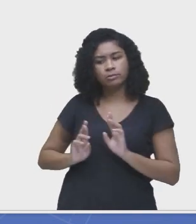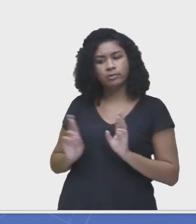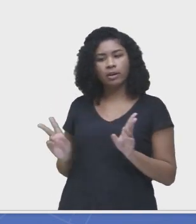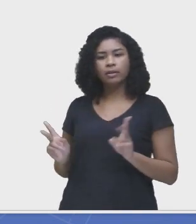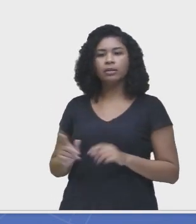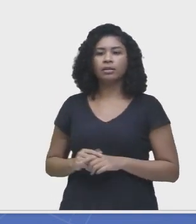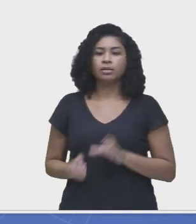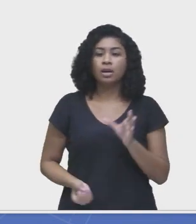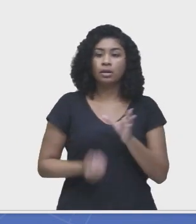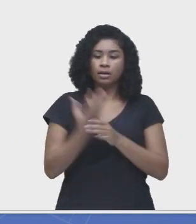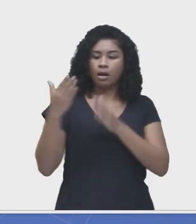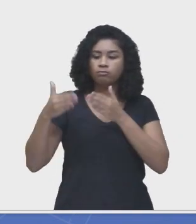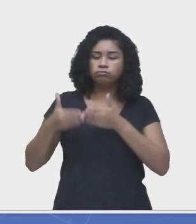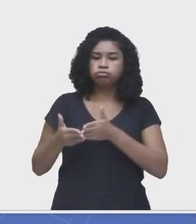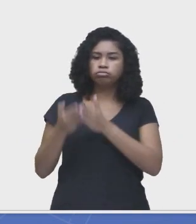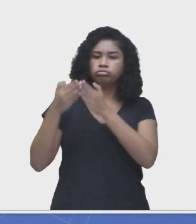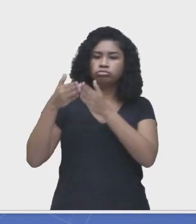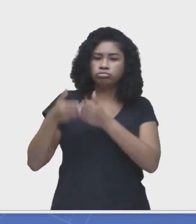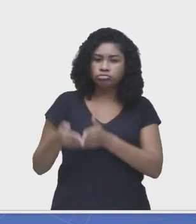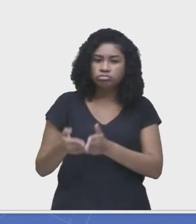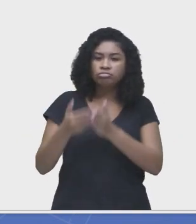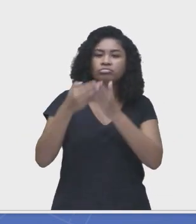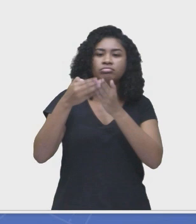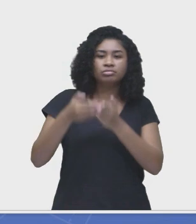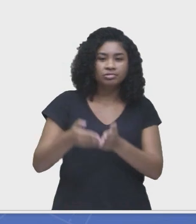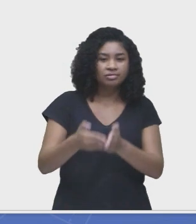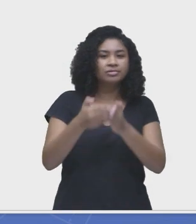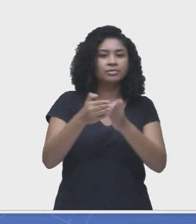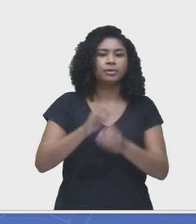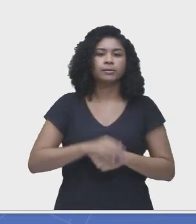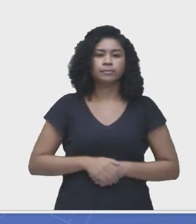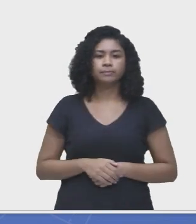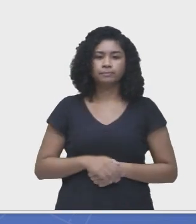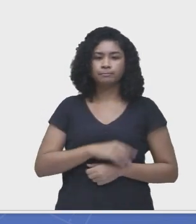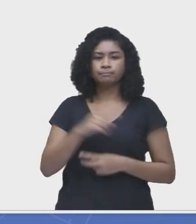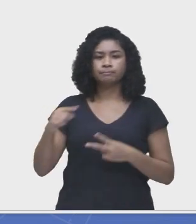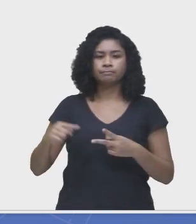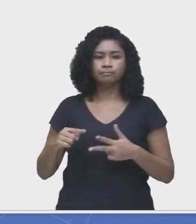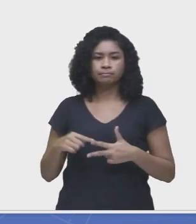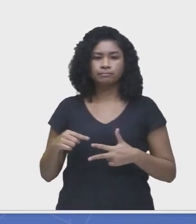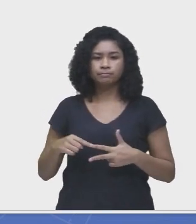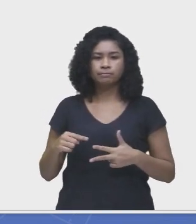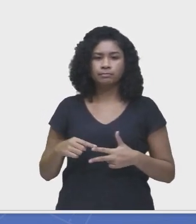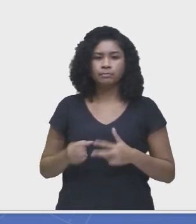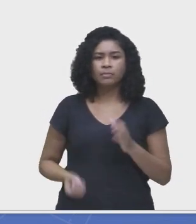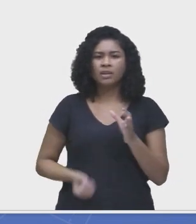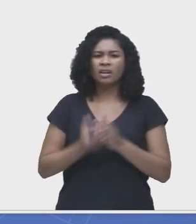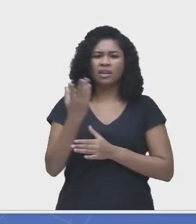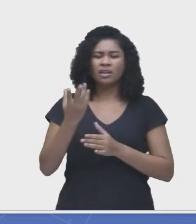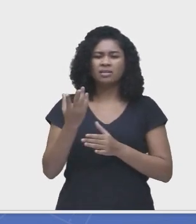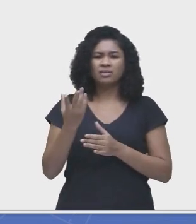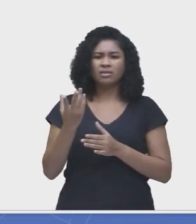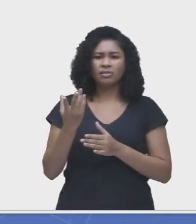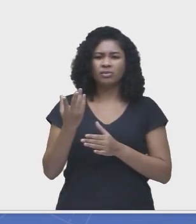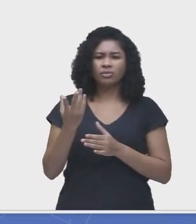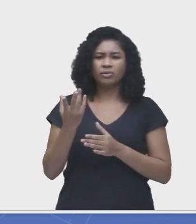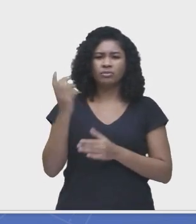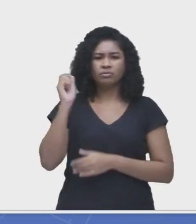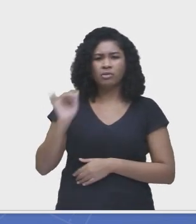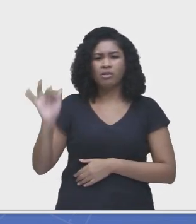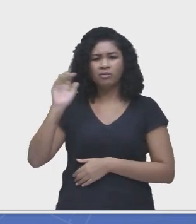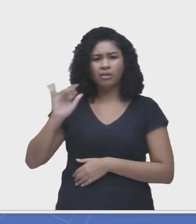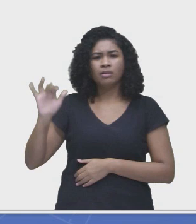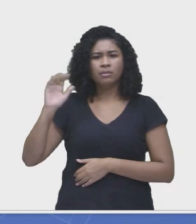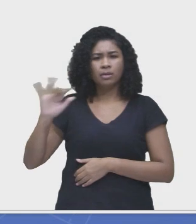primeiras grandes embarcações, né? Criação de uma escrita em um alfabeto fonético? Aí já foi, né, professora? Eu já marquei letra B e é